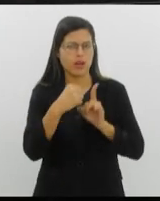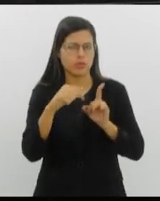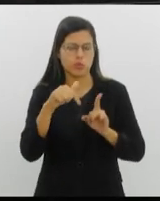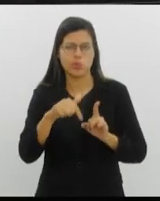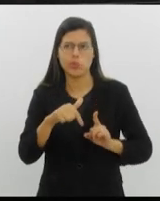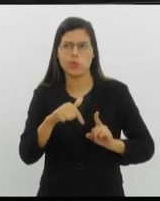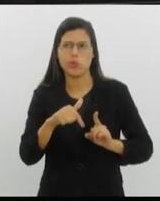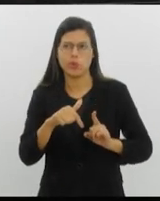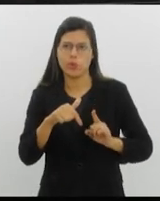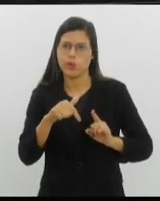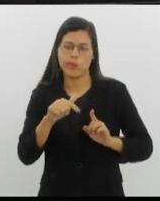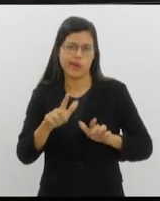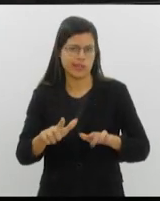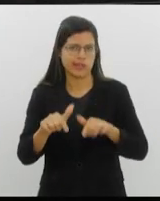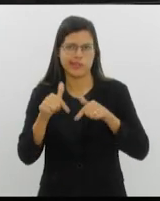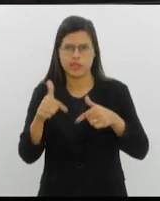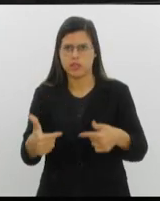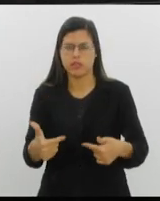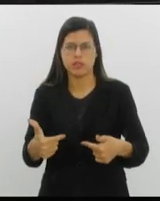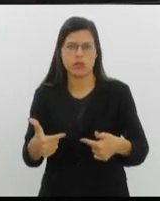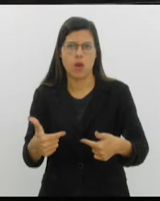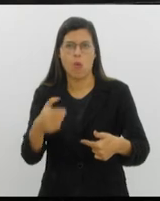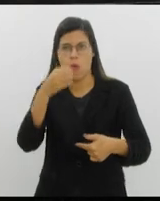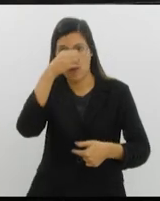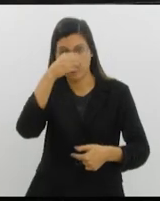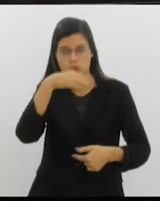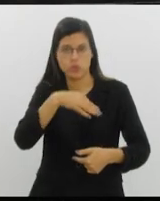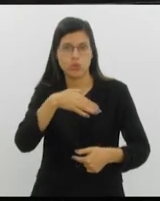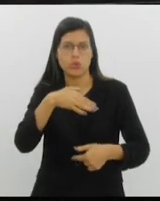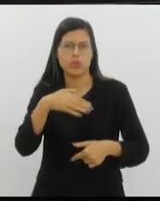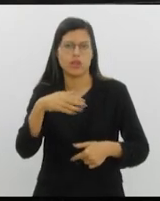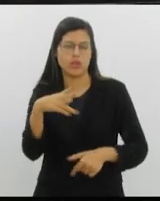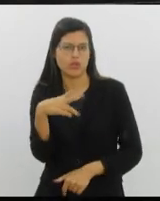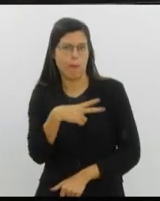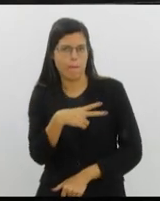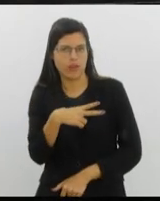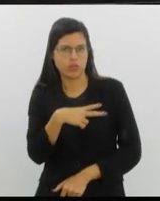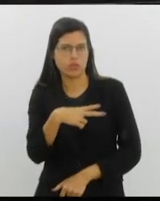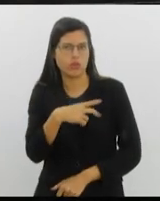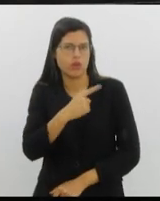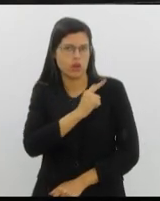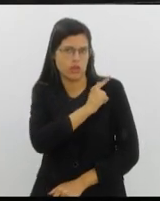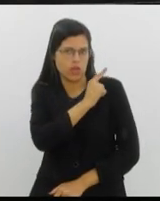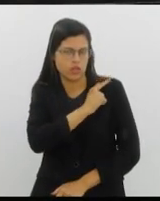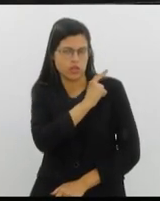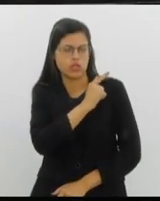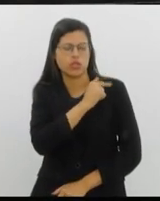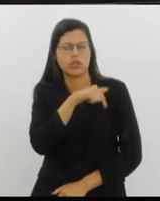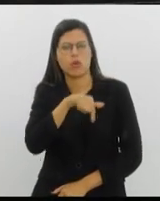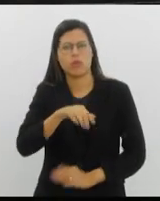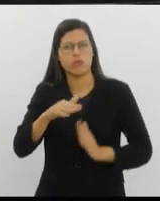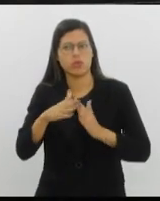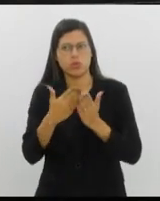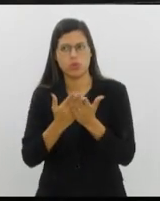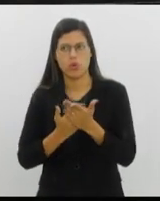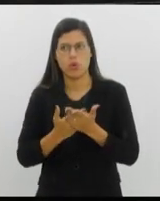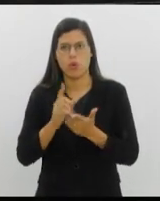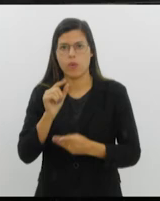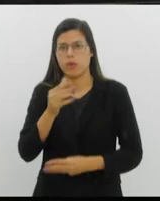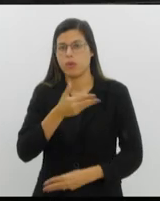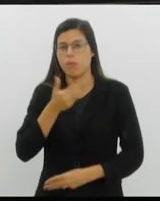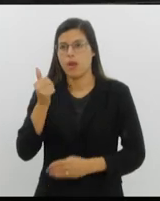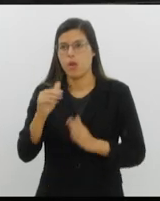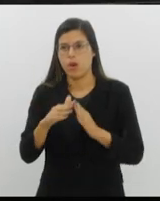medida completamente absurda de privatização da gestão escolar. O que melhora a escola é